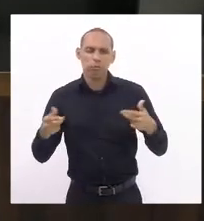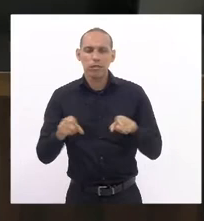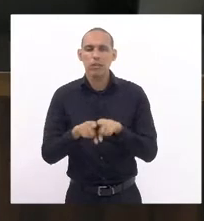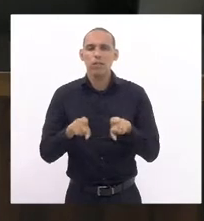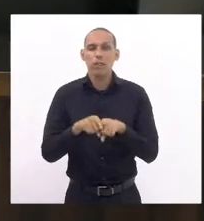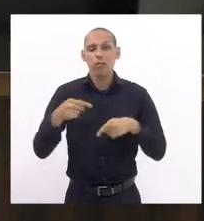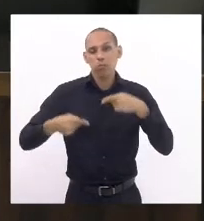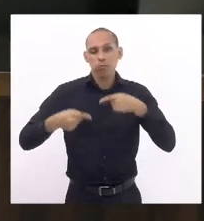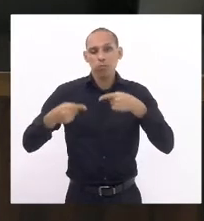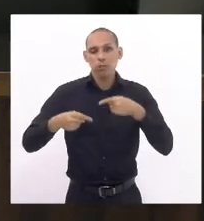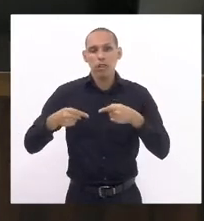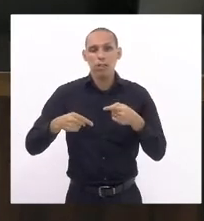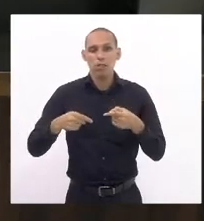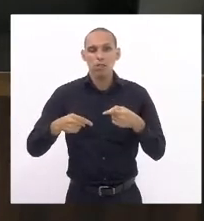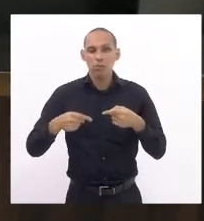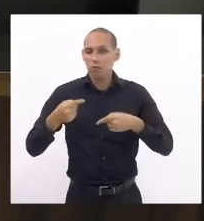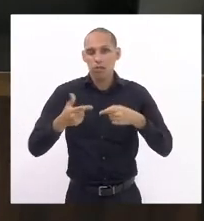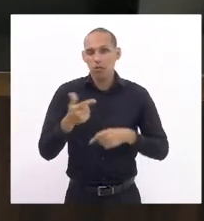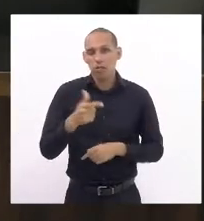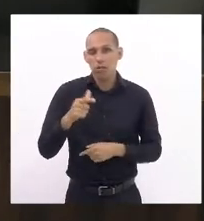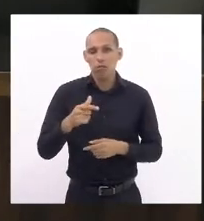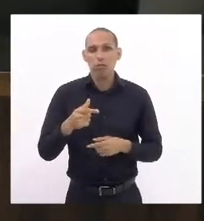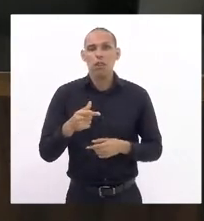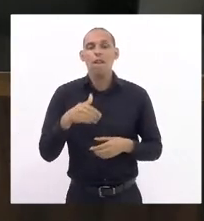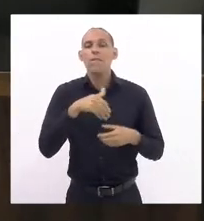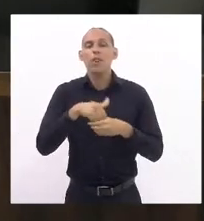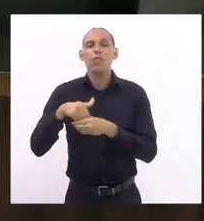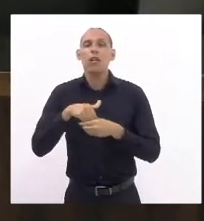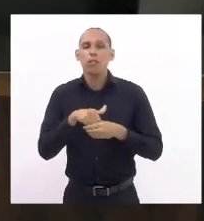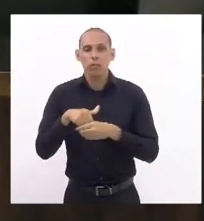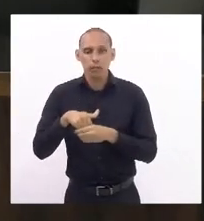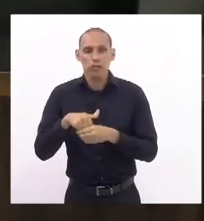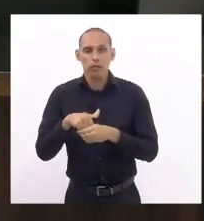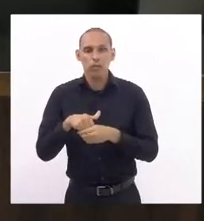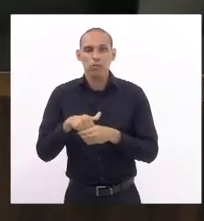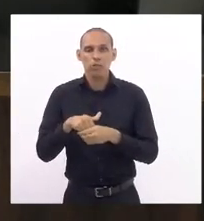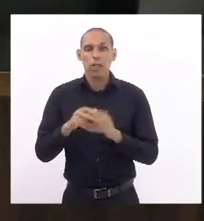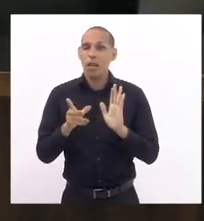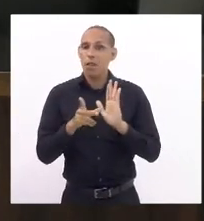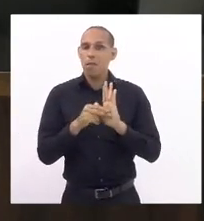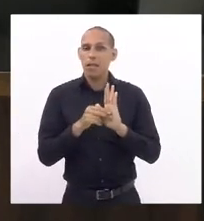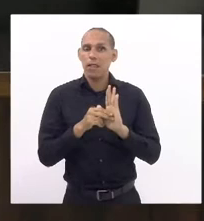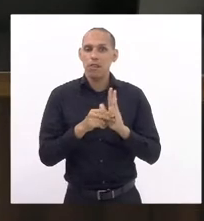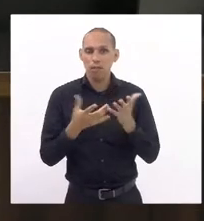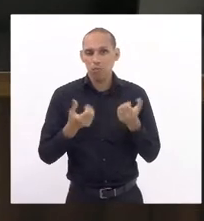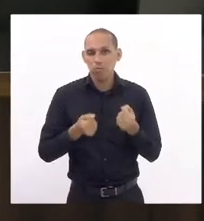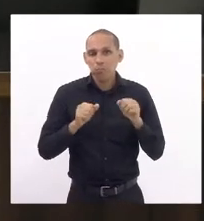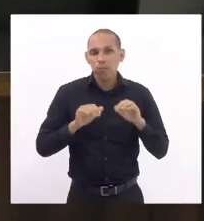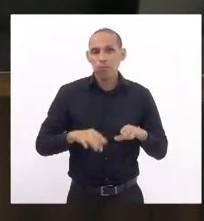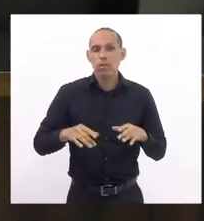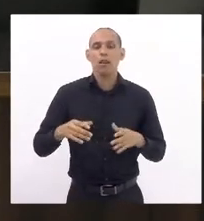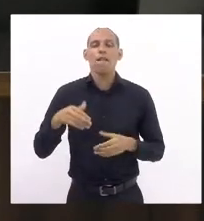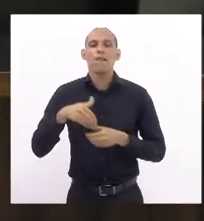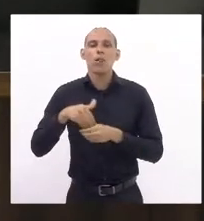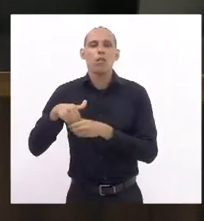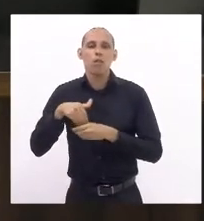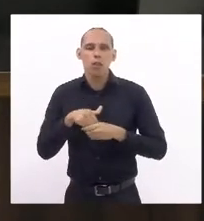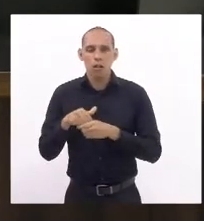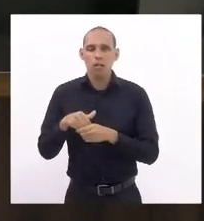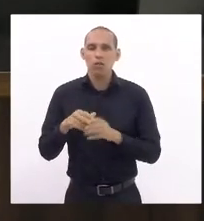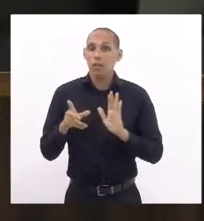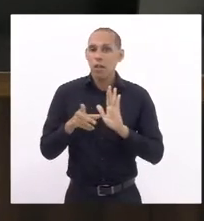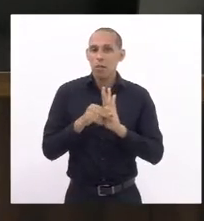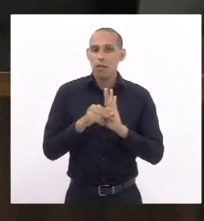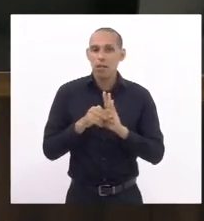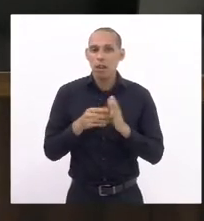ver o que queira discutir, encerra a discussão. Em votação. A emenda de redação. Senhores que aprovam, permaneçam como estão aprovados. Em votação, projeto assim emendado. Senhores